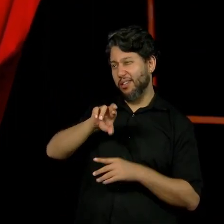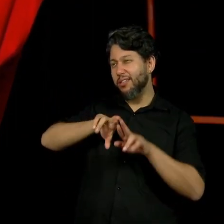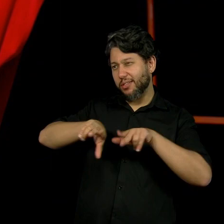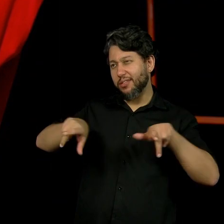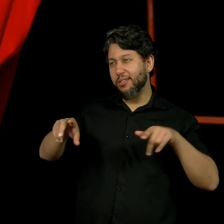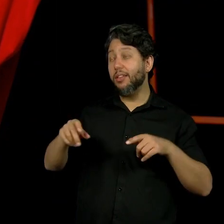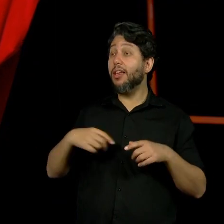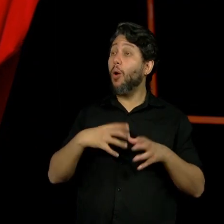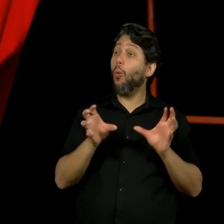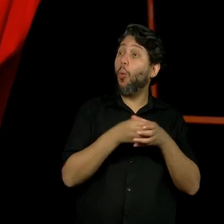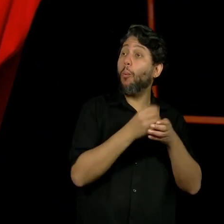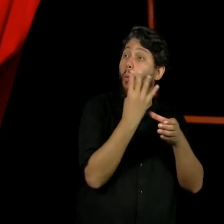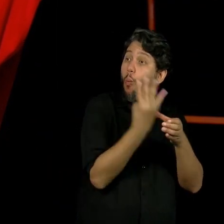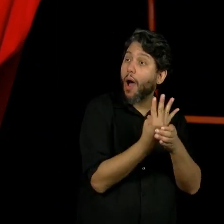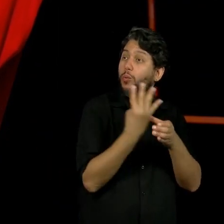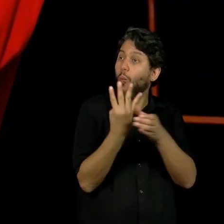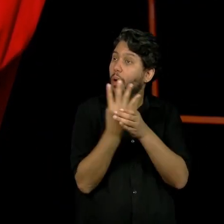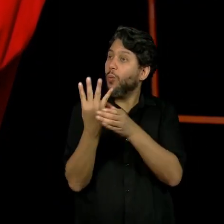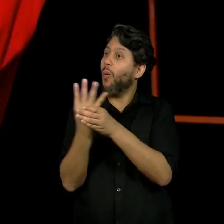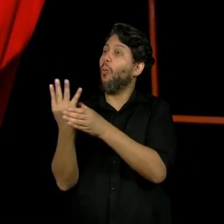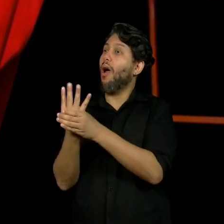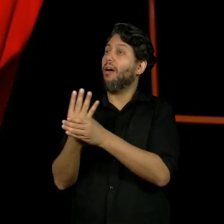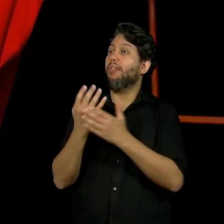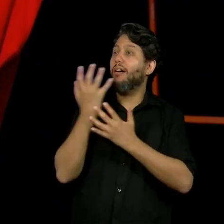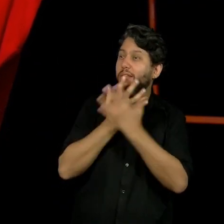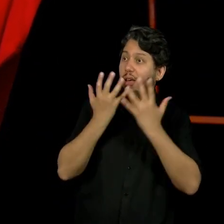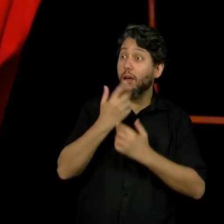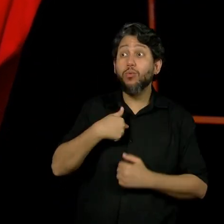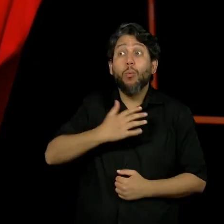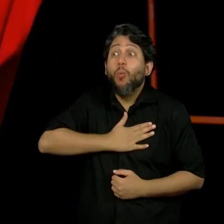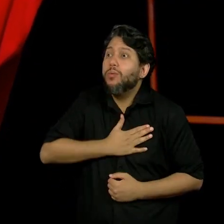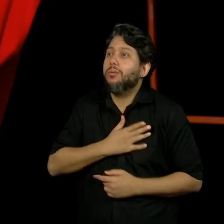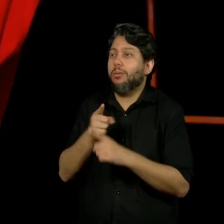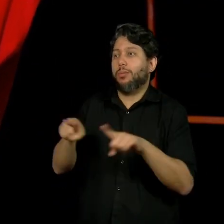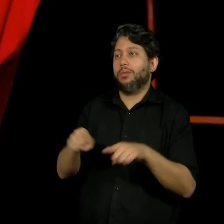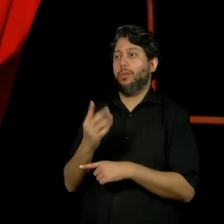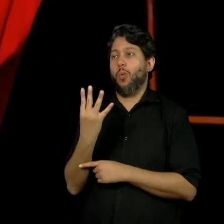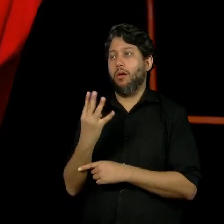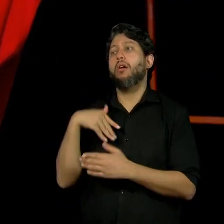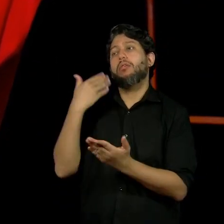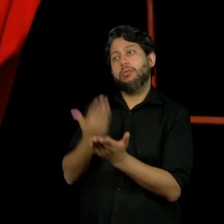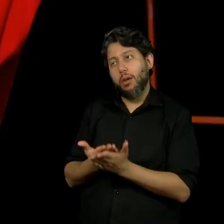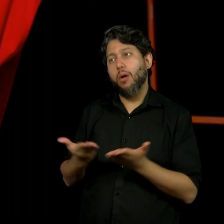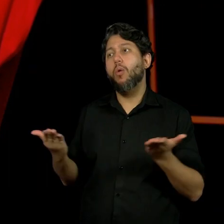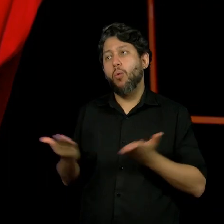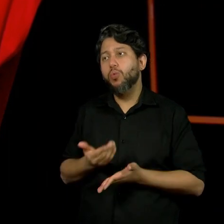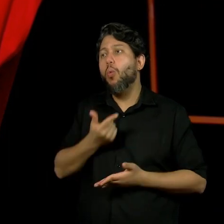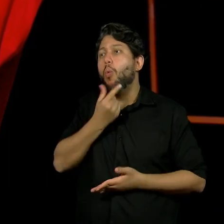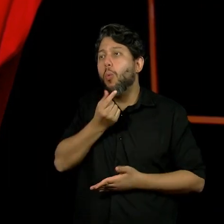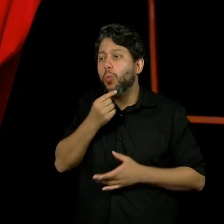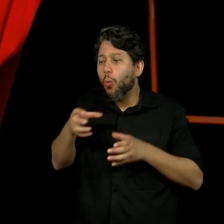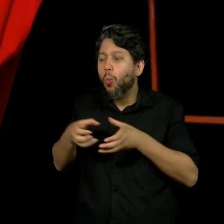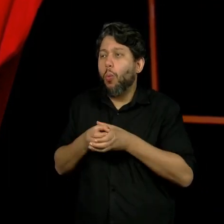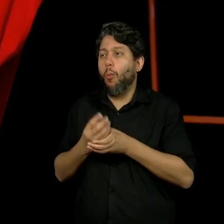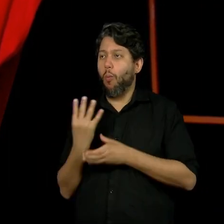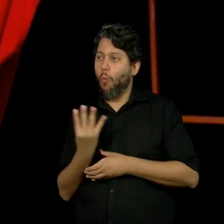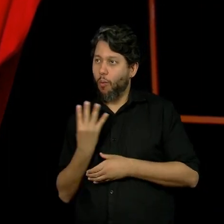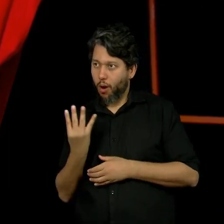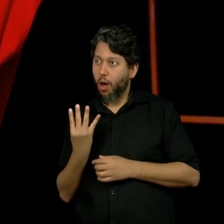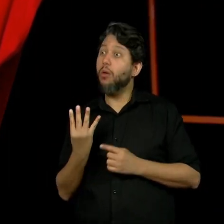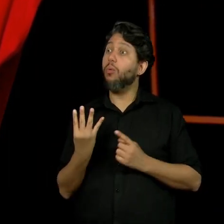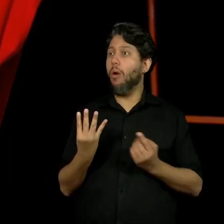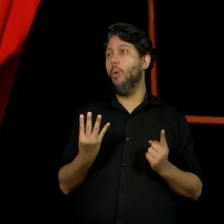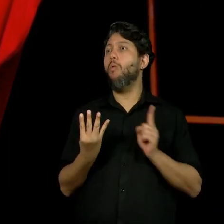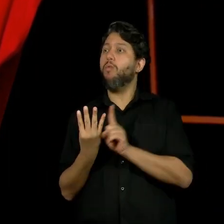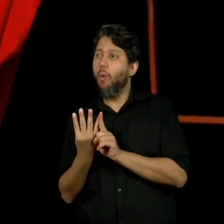os quarteteiros que a gente chama. E eu sempre fui apaixonado por quartetos. Canto até hoje em conjunto masculino, quartetos e tal, além de